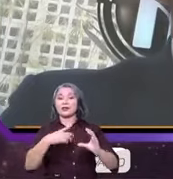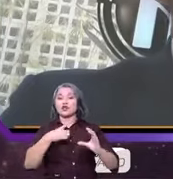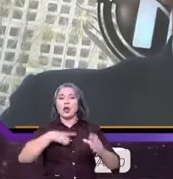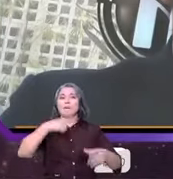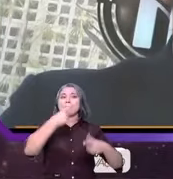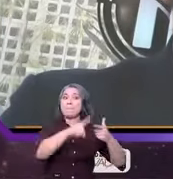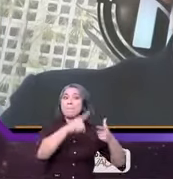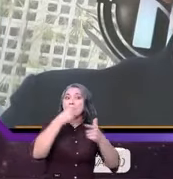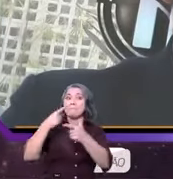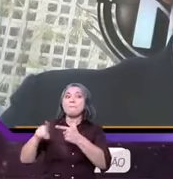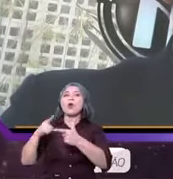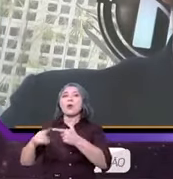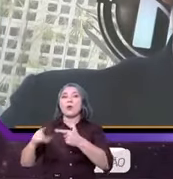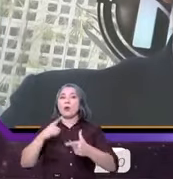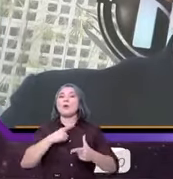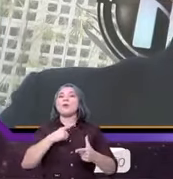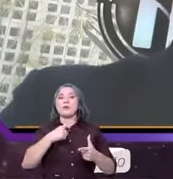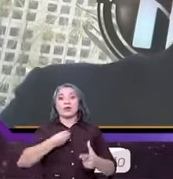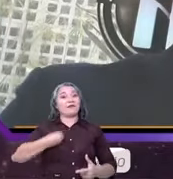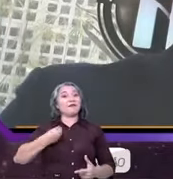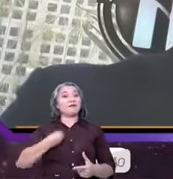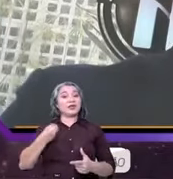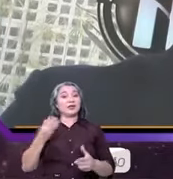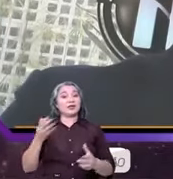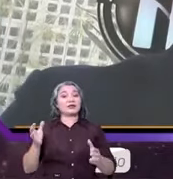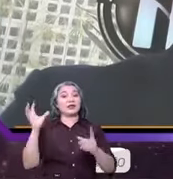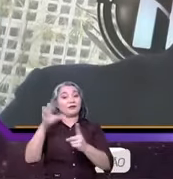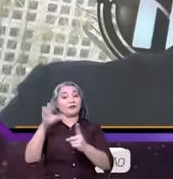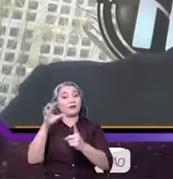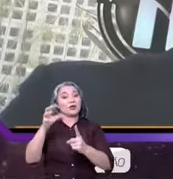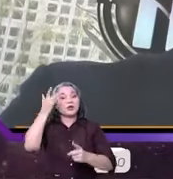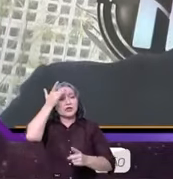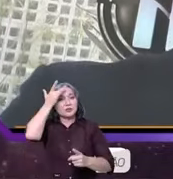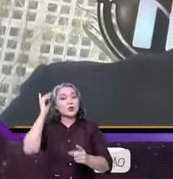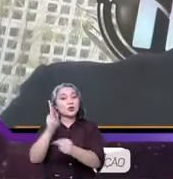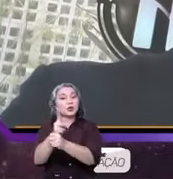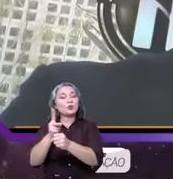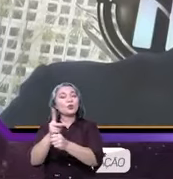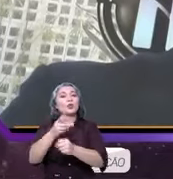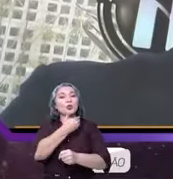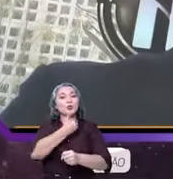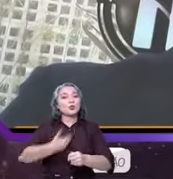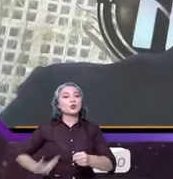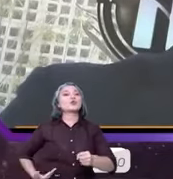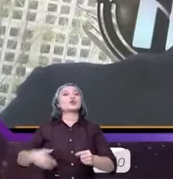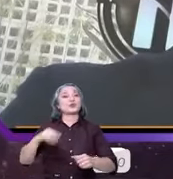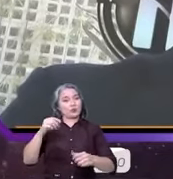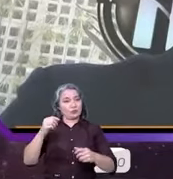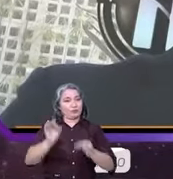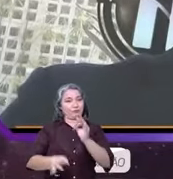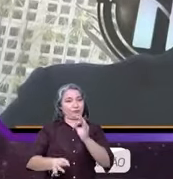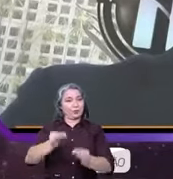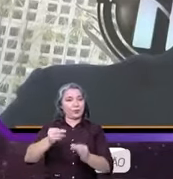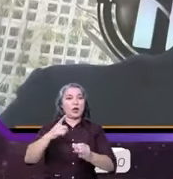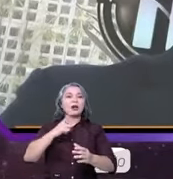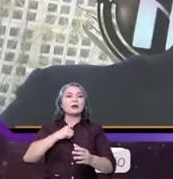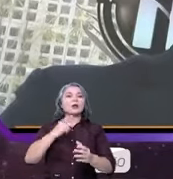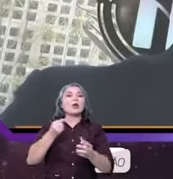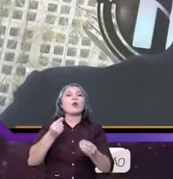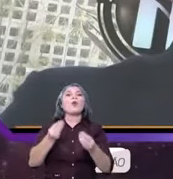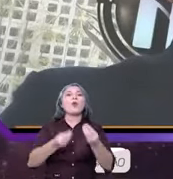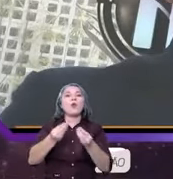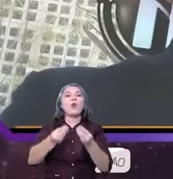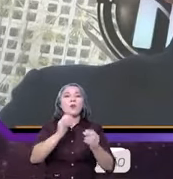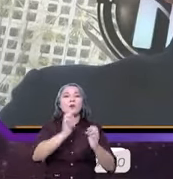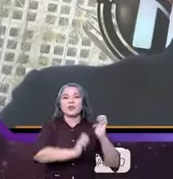vezes significativamente na vida das pessoas que o procuram. E aí ela indaga: a que preço será atingida